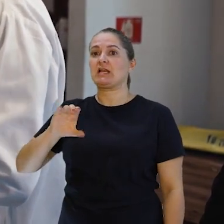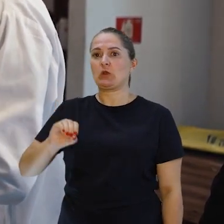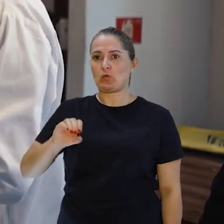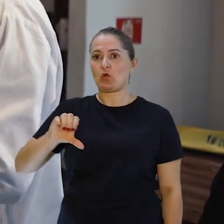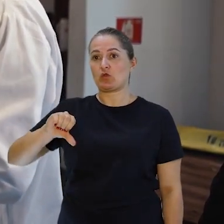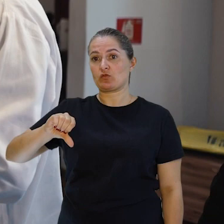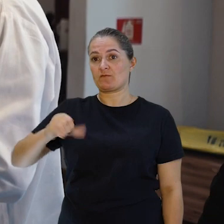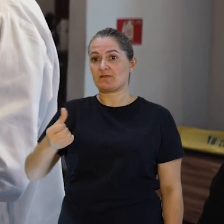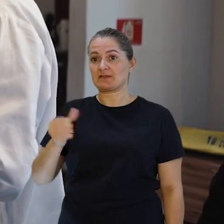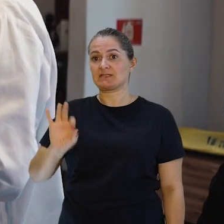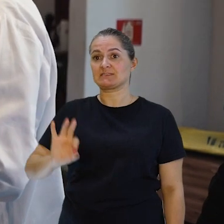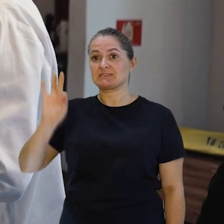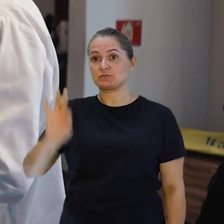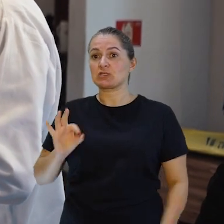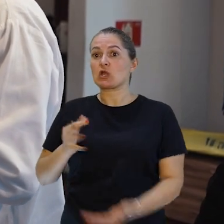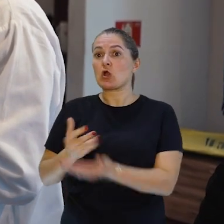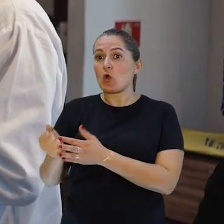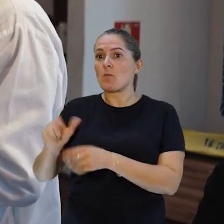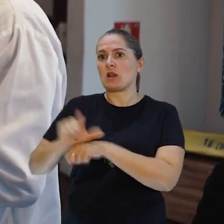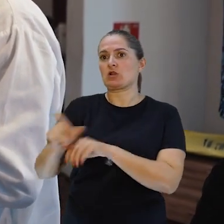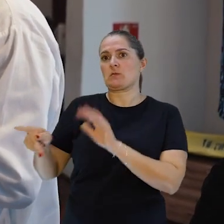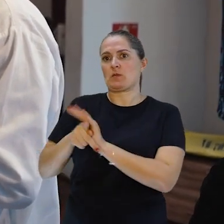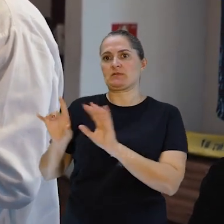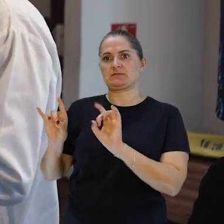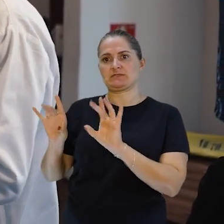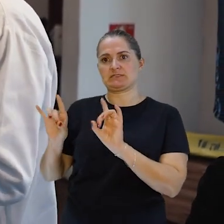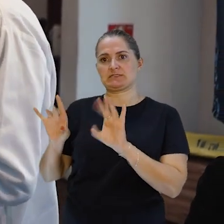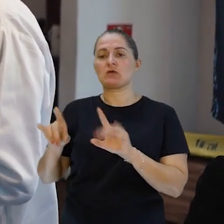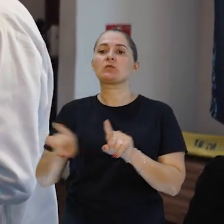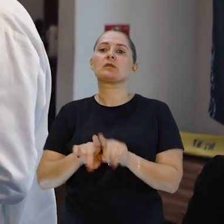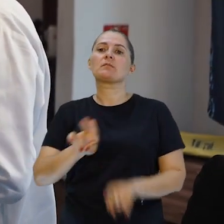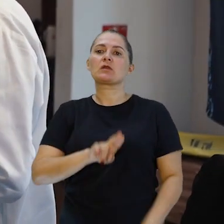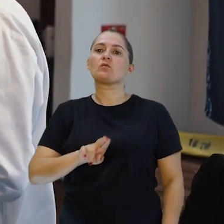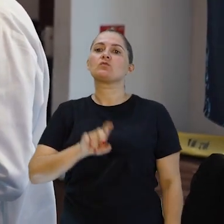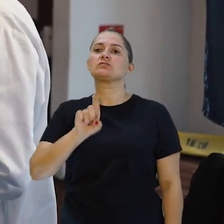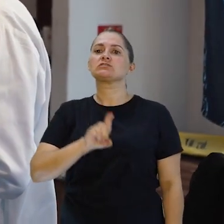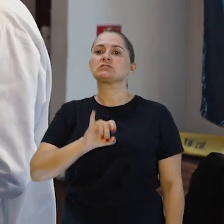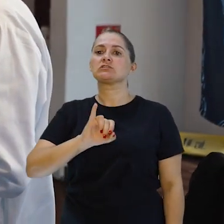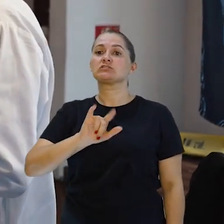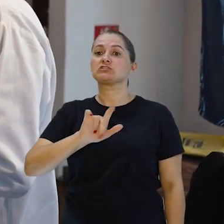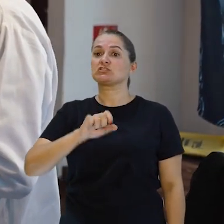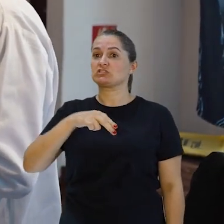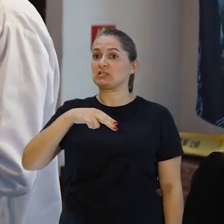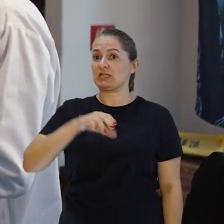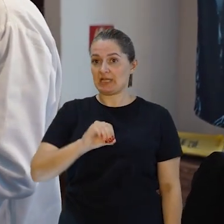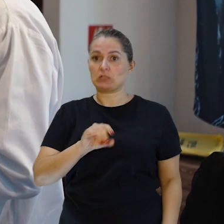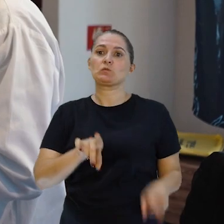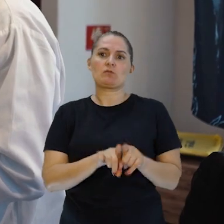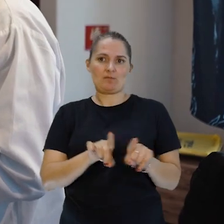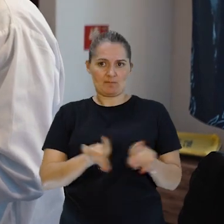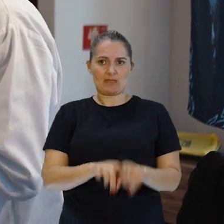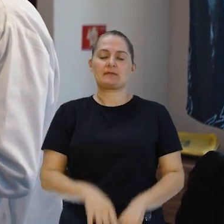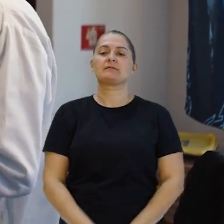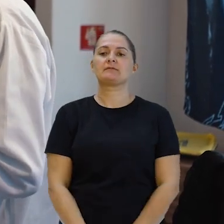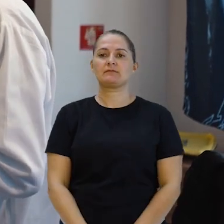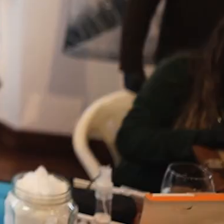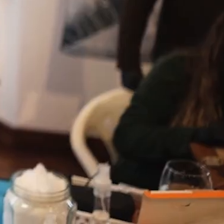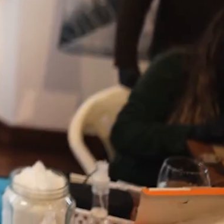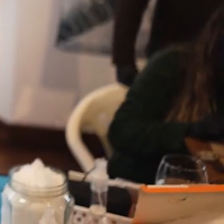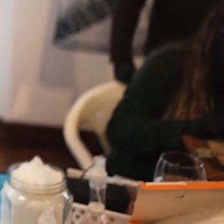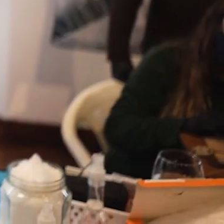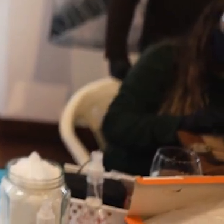restauro o álcool etílico, o etanol, 96%, se compra em química às vezes. Pode usar o chileno, que é o